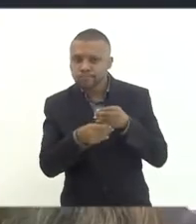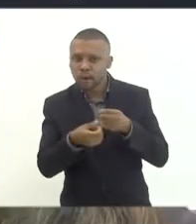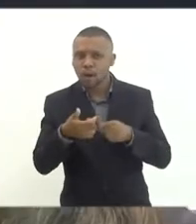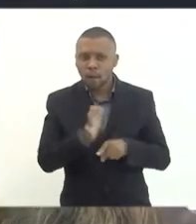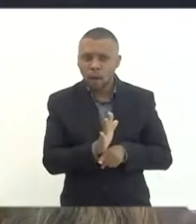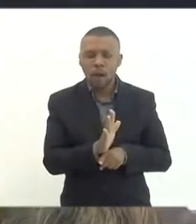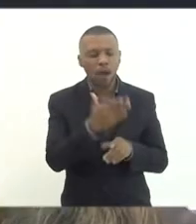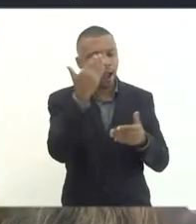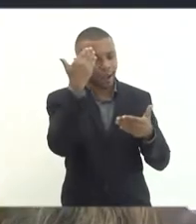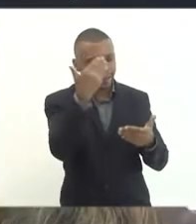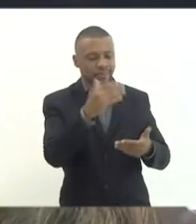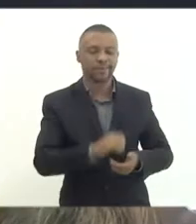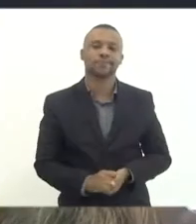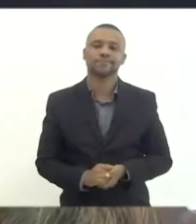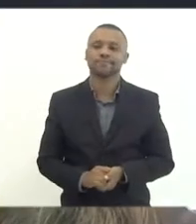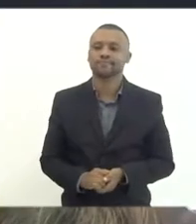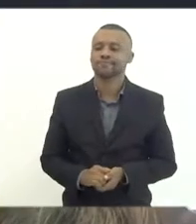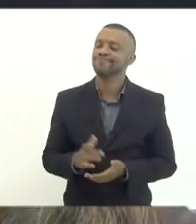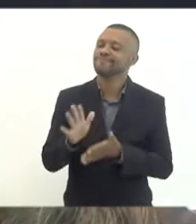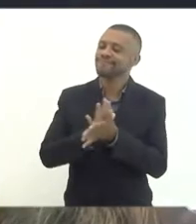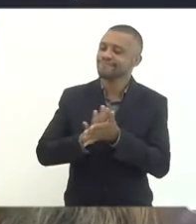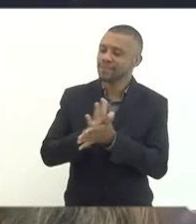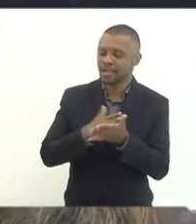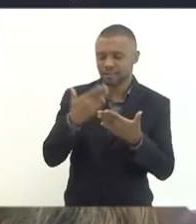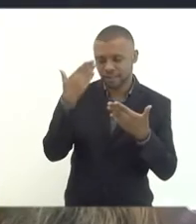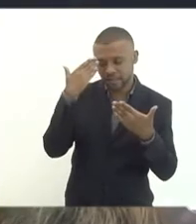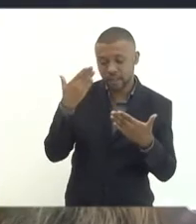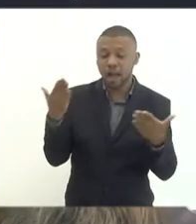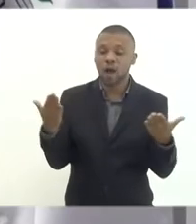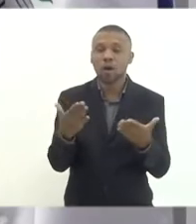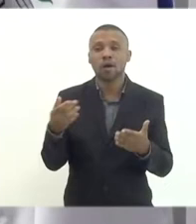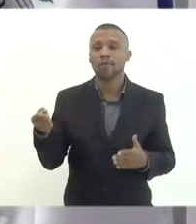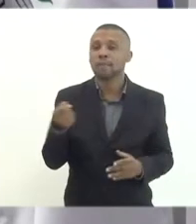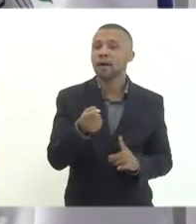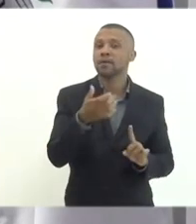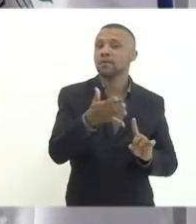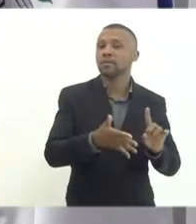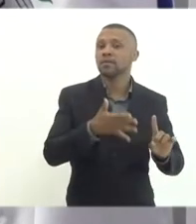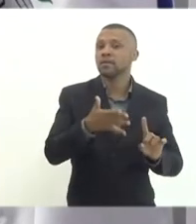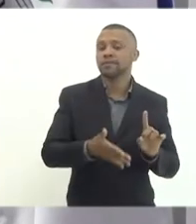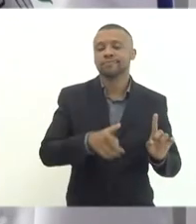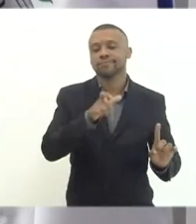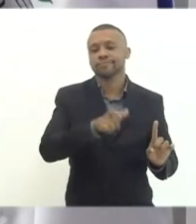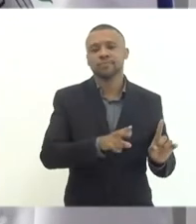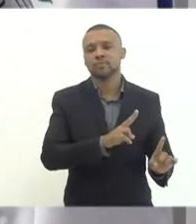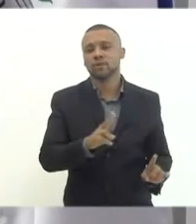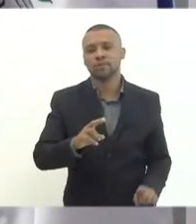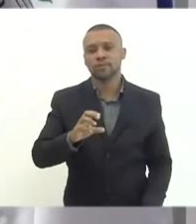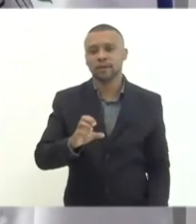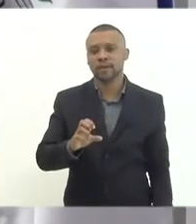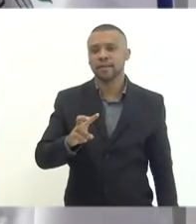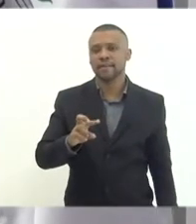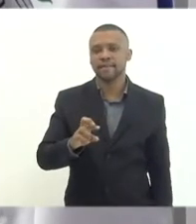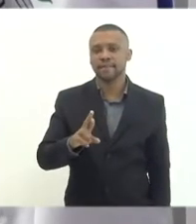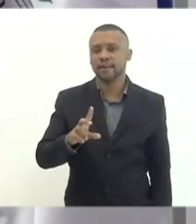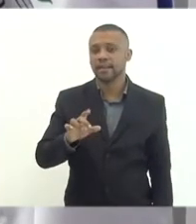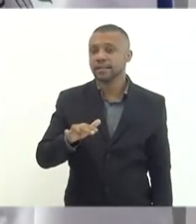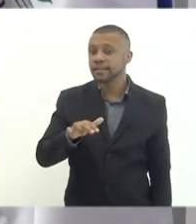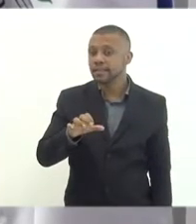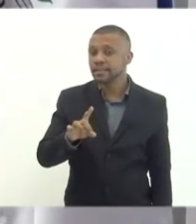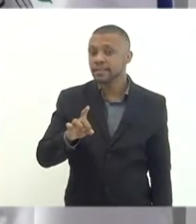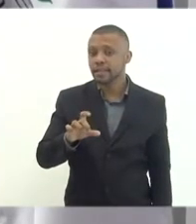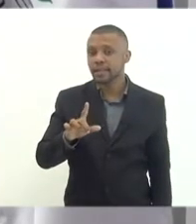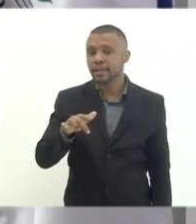a música agradecemos eu passo a palavra agora para senhora Eveline de Lima